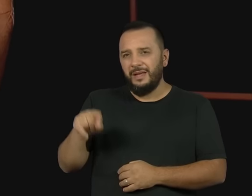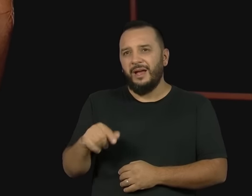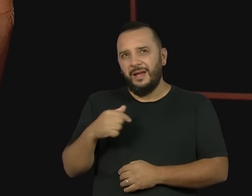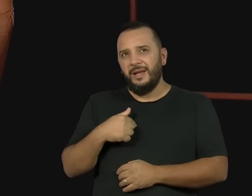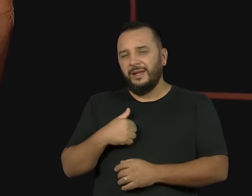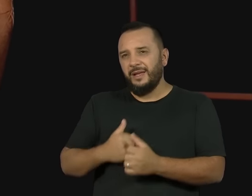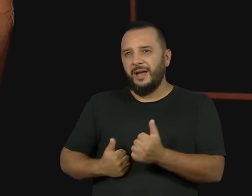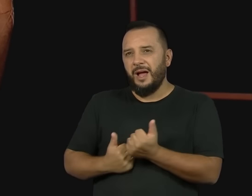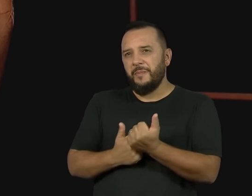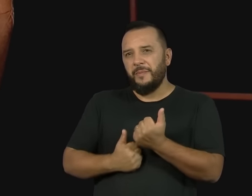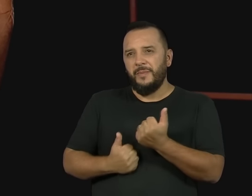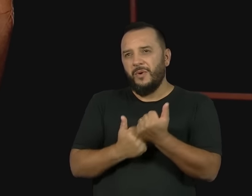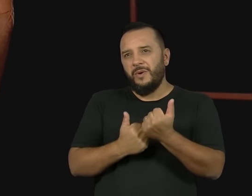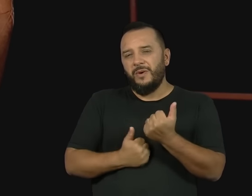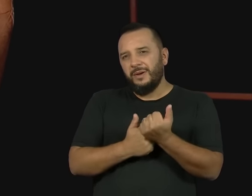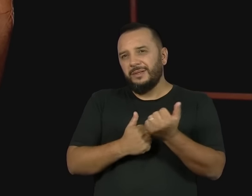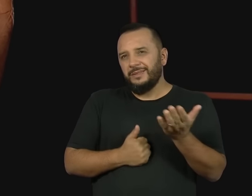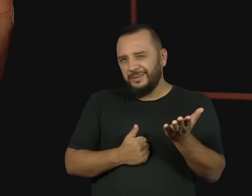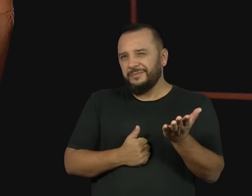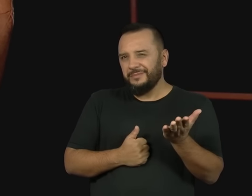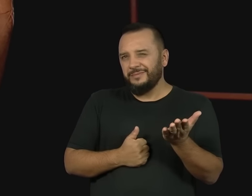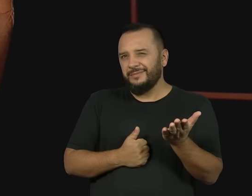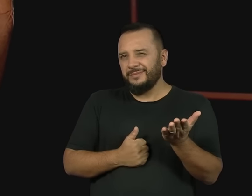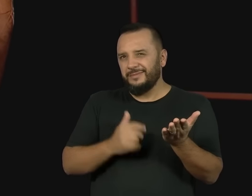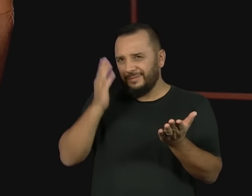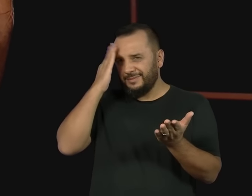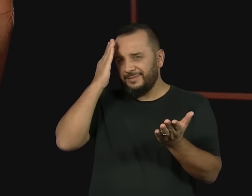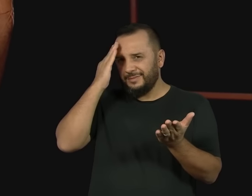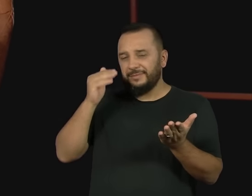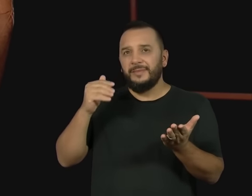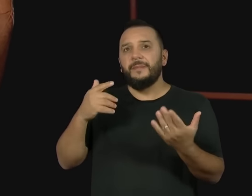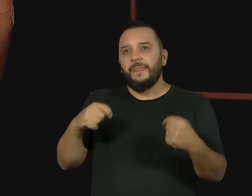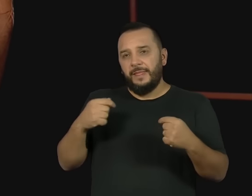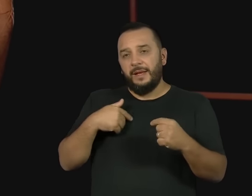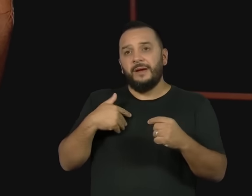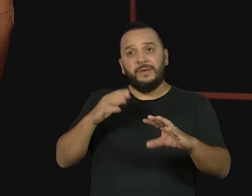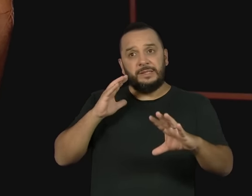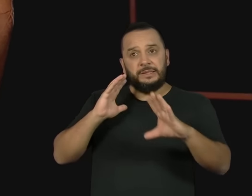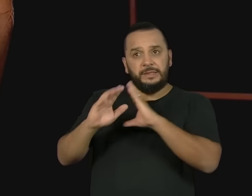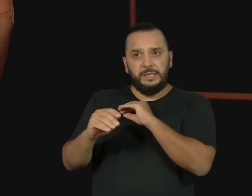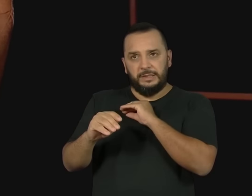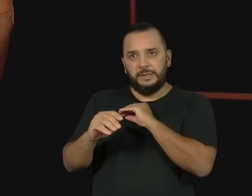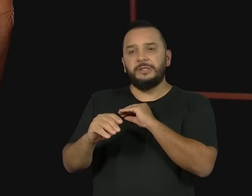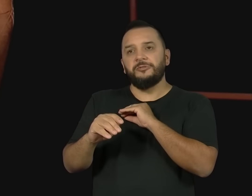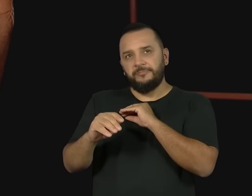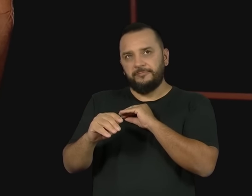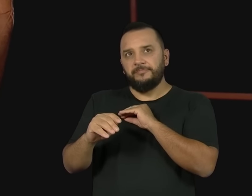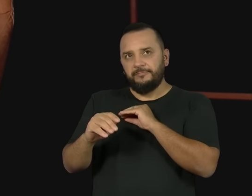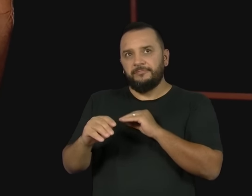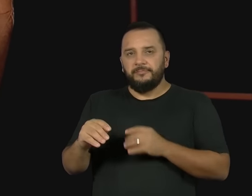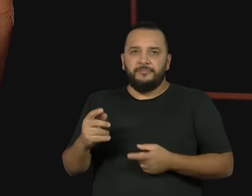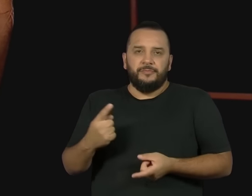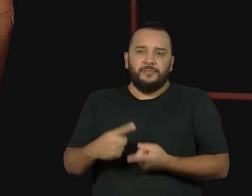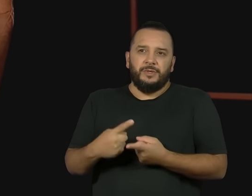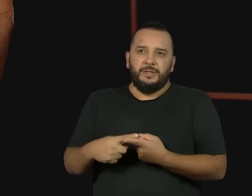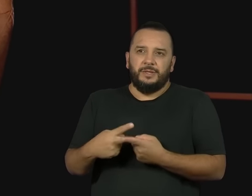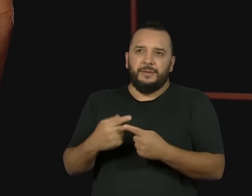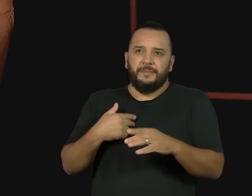favor, sabe? Então eles tinham que sair porque eles tinham participado, entenderam uma